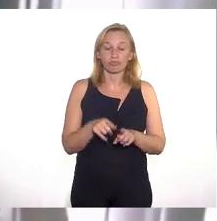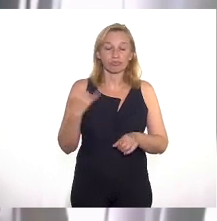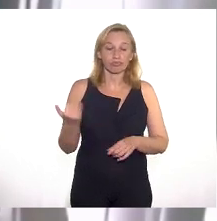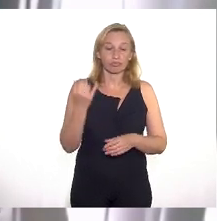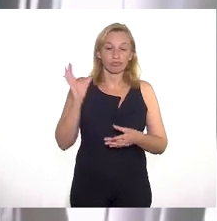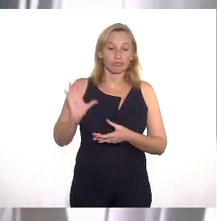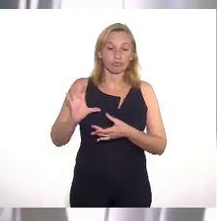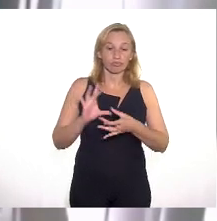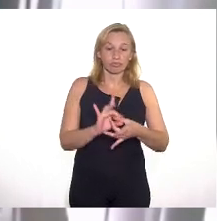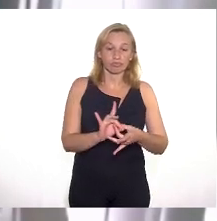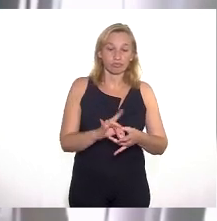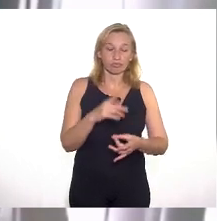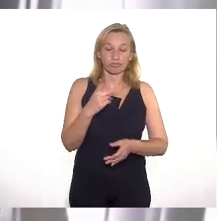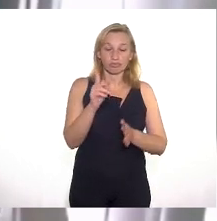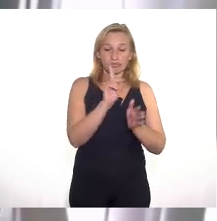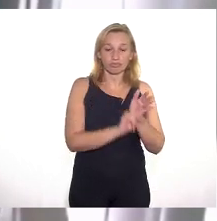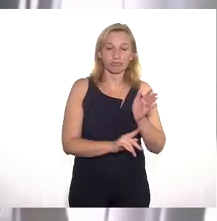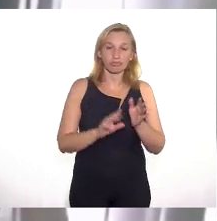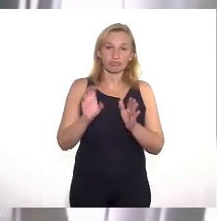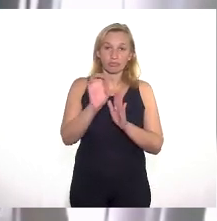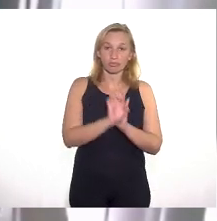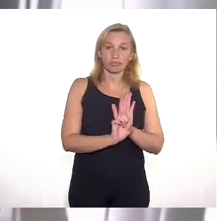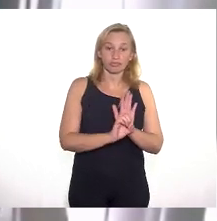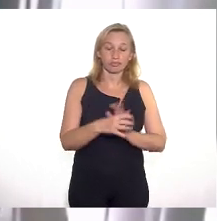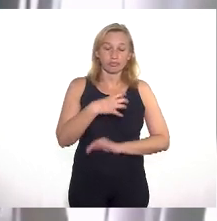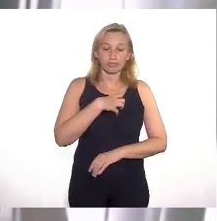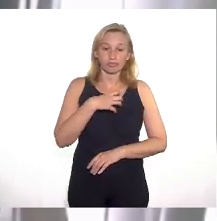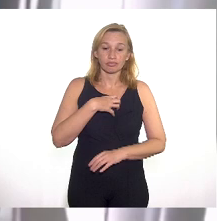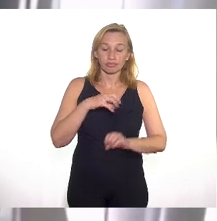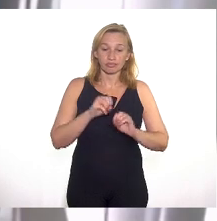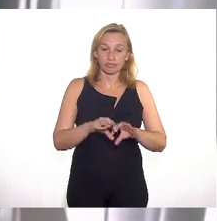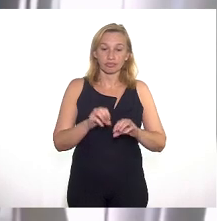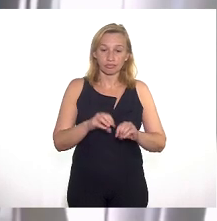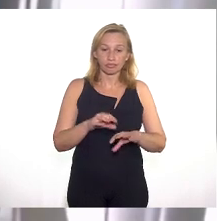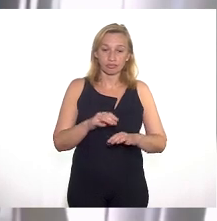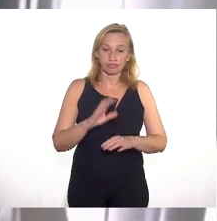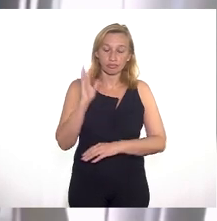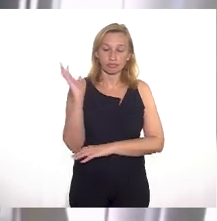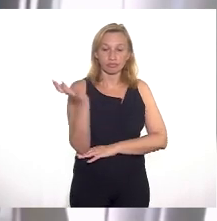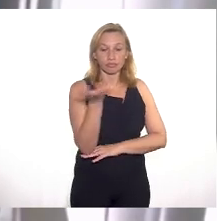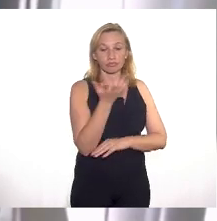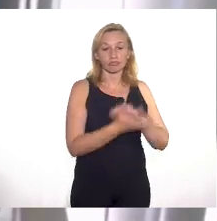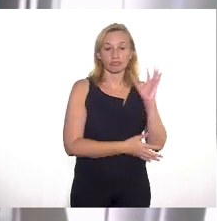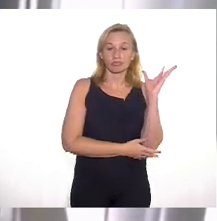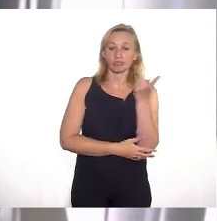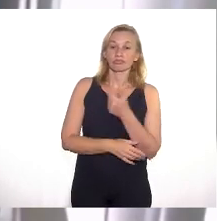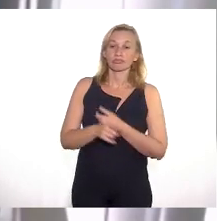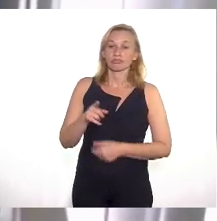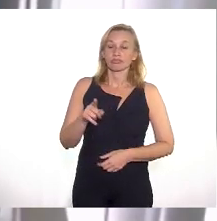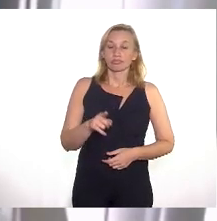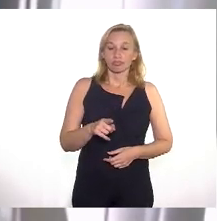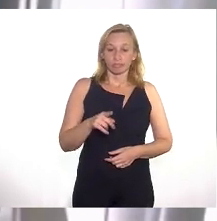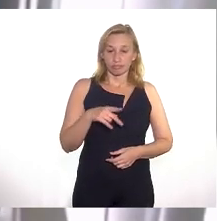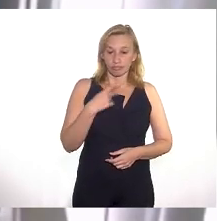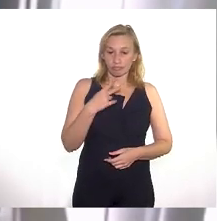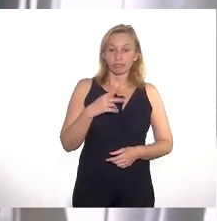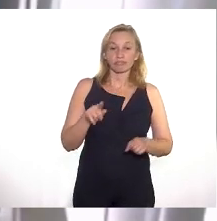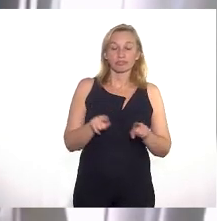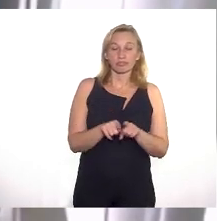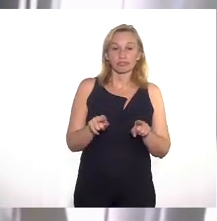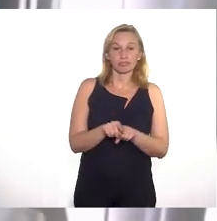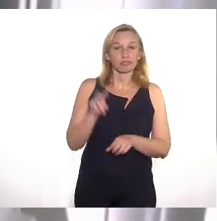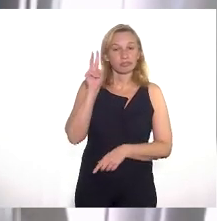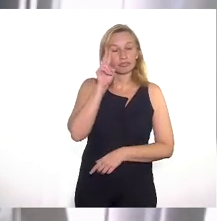seu projeto emendas no sentido da educação ambiental no âmbito dessa rede que você mesmo propõe. E, por último, eu queria